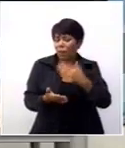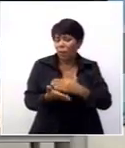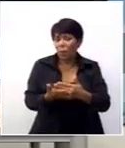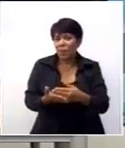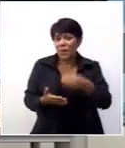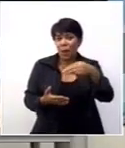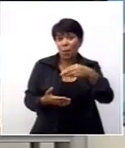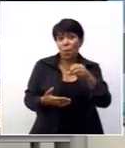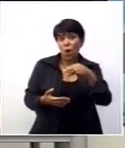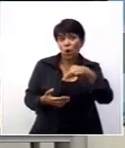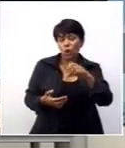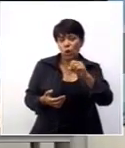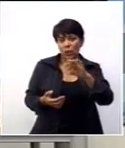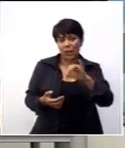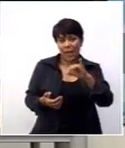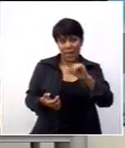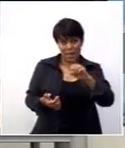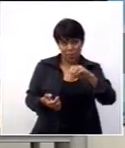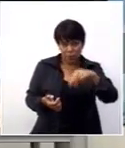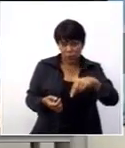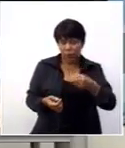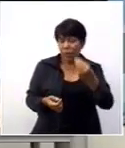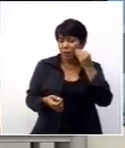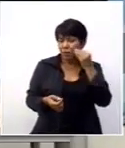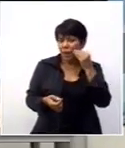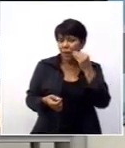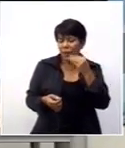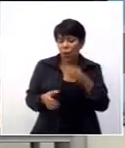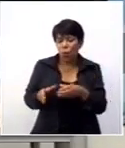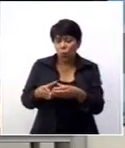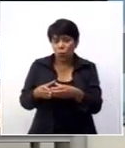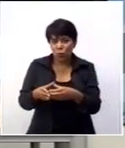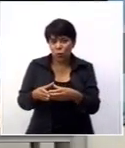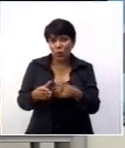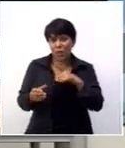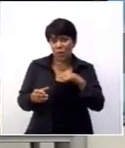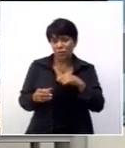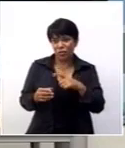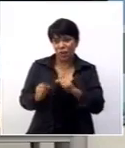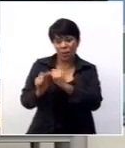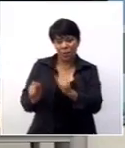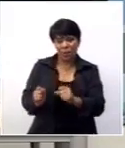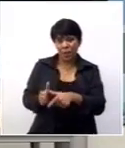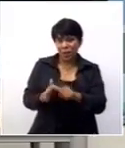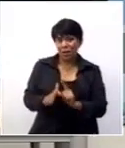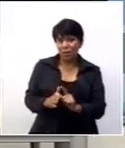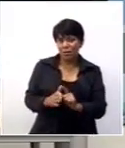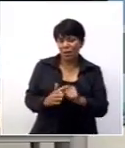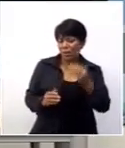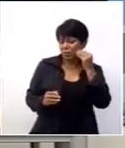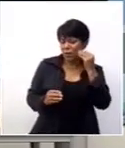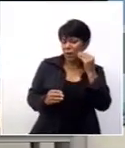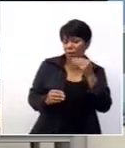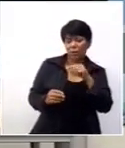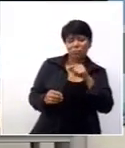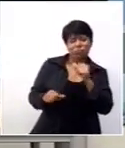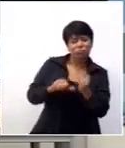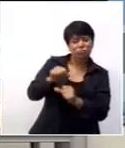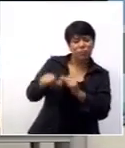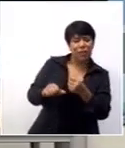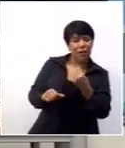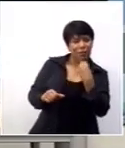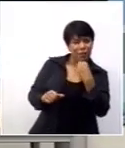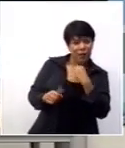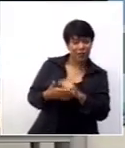o quê? Enfraquecer esses carinhas aí que tinham bastante poder na sociedade egípcia. Ele não só vai